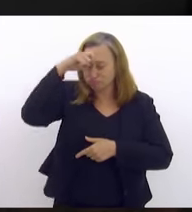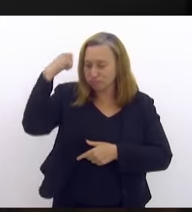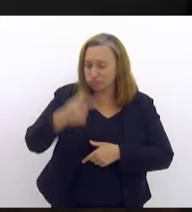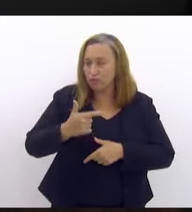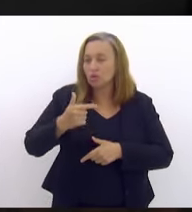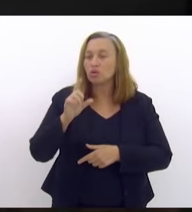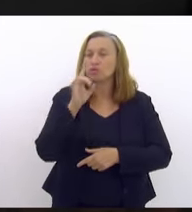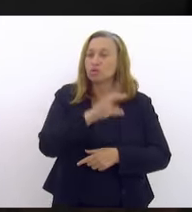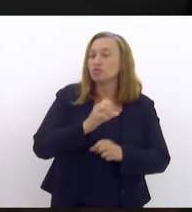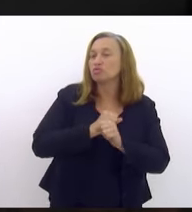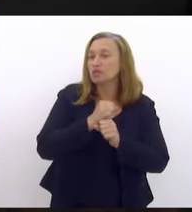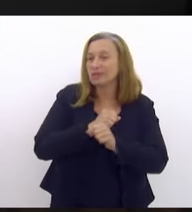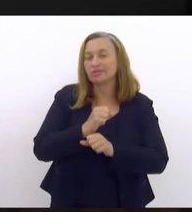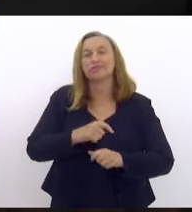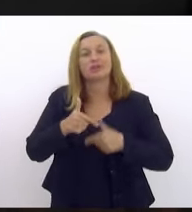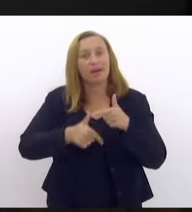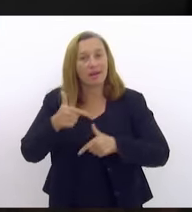anos.